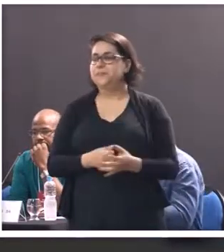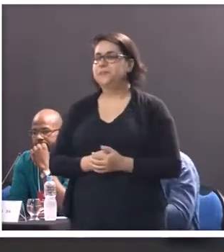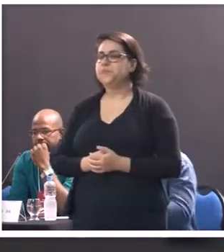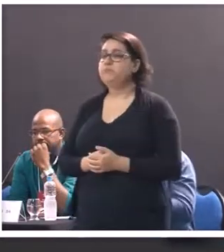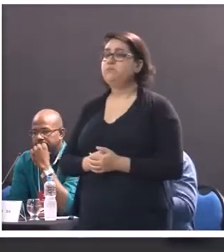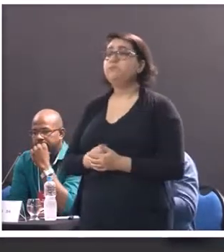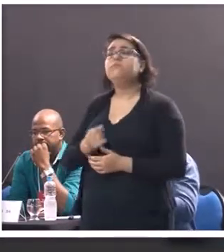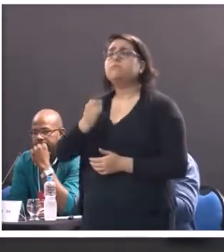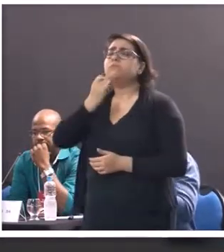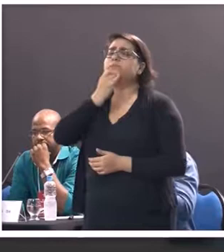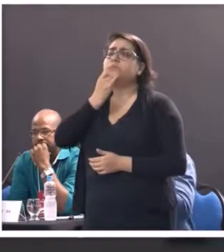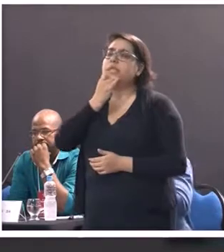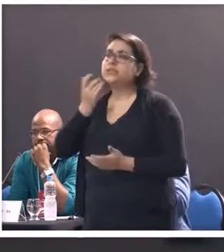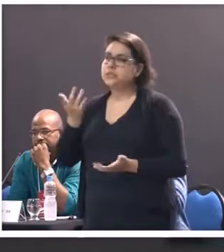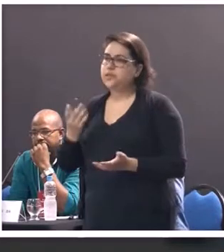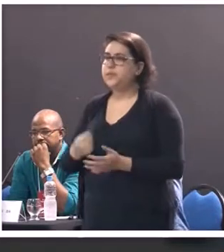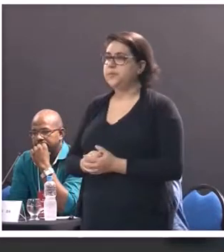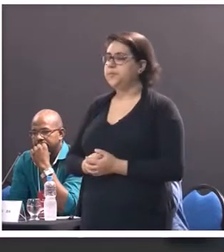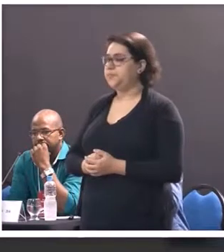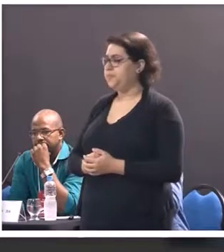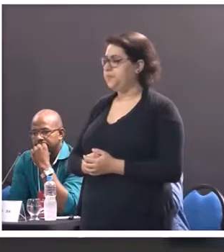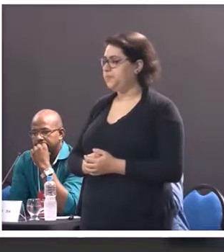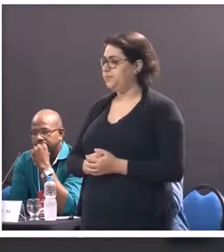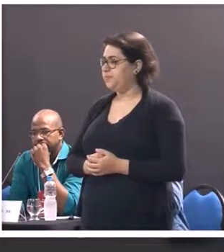Por exemplo,